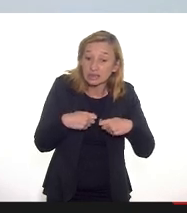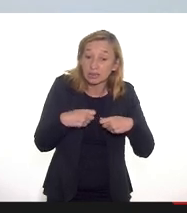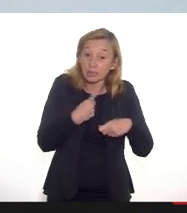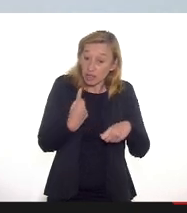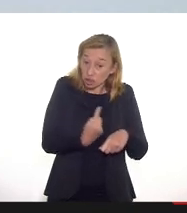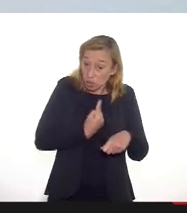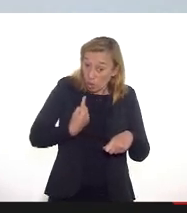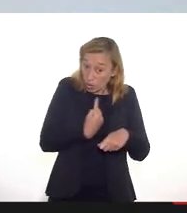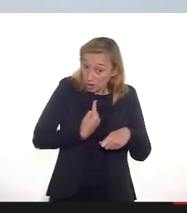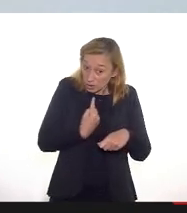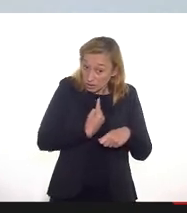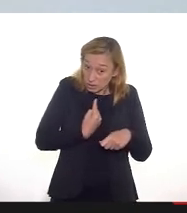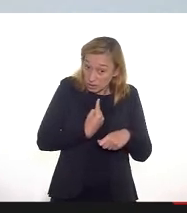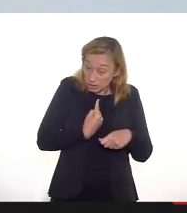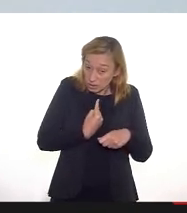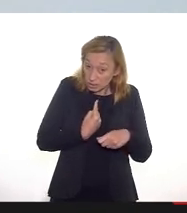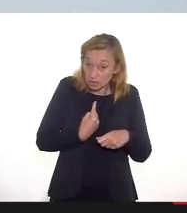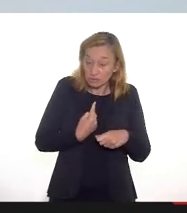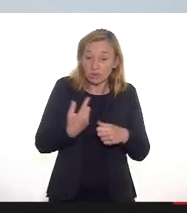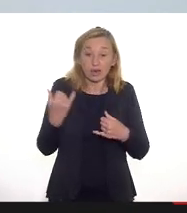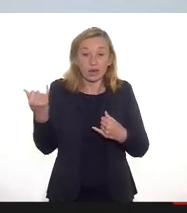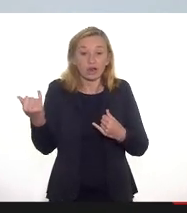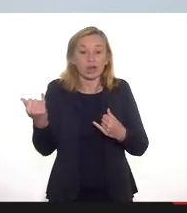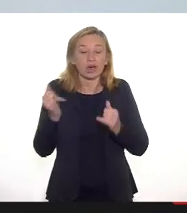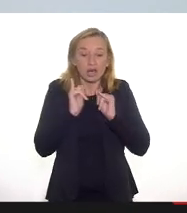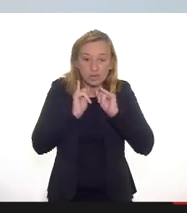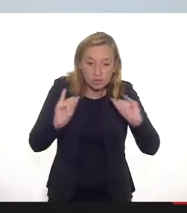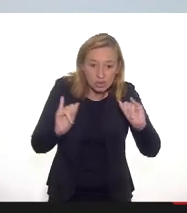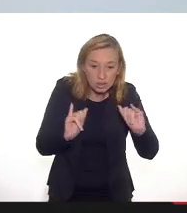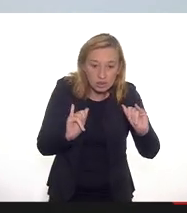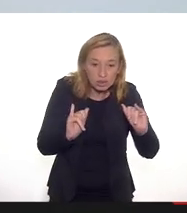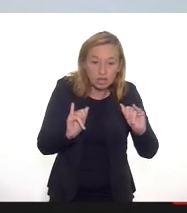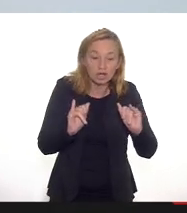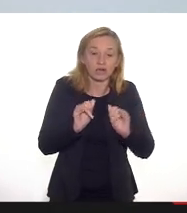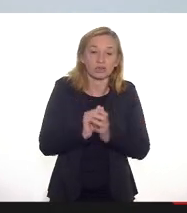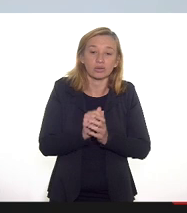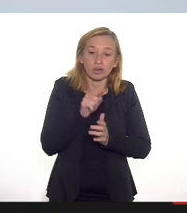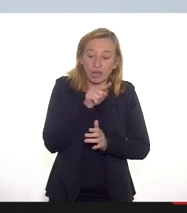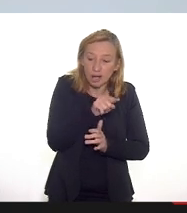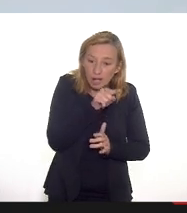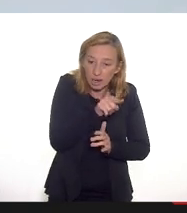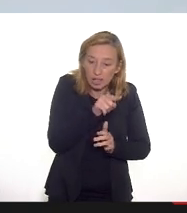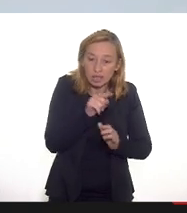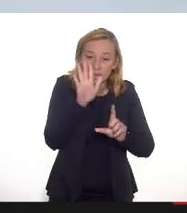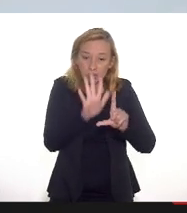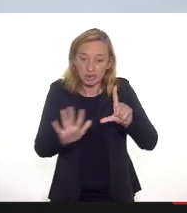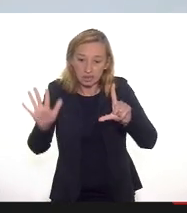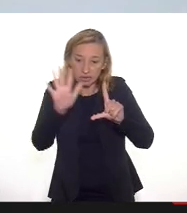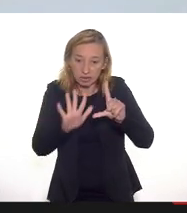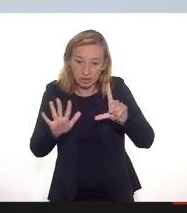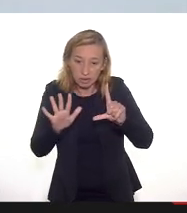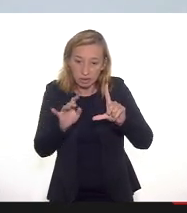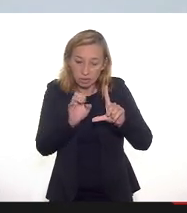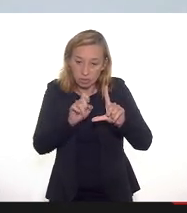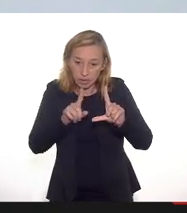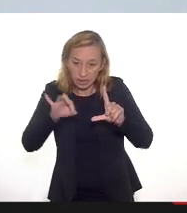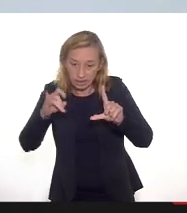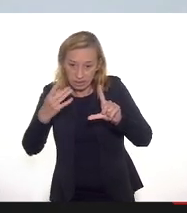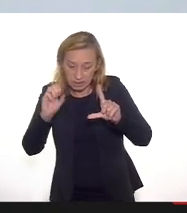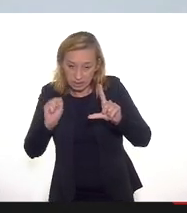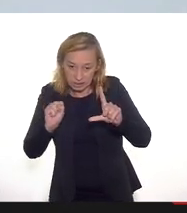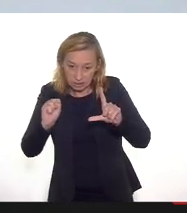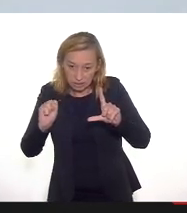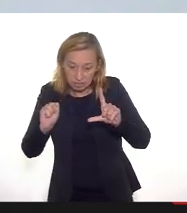do subsequente, que foi anunciado lá no ET João Luz do Nascimento, a plataforma Classroom, fizeram o nosso